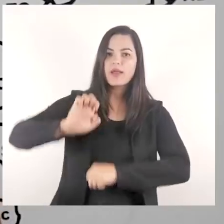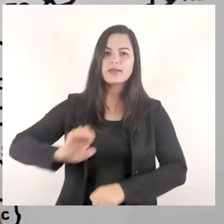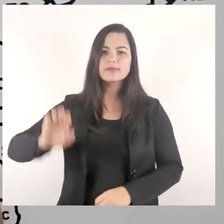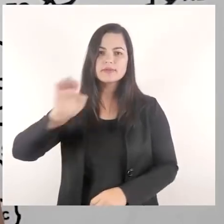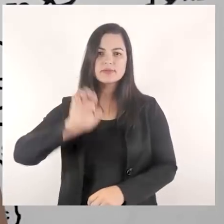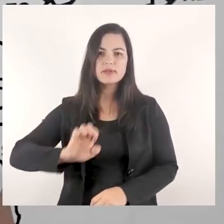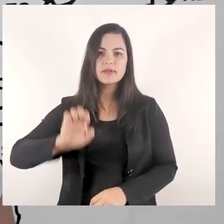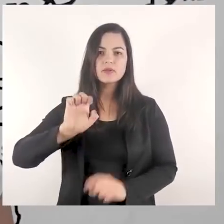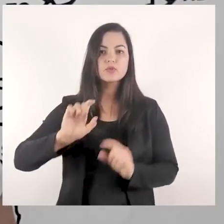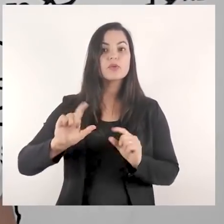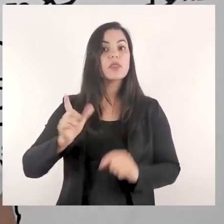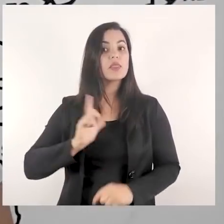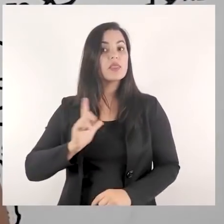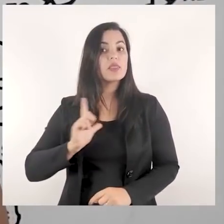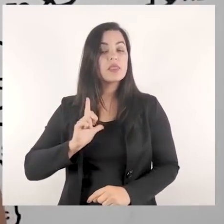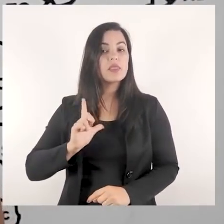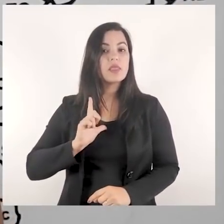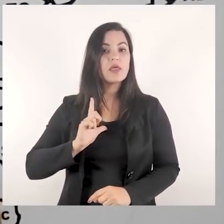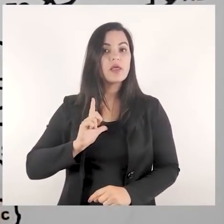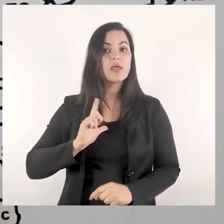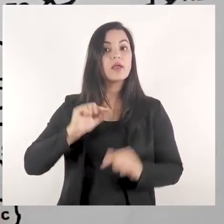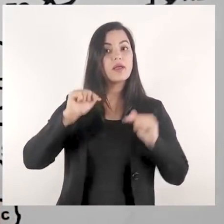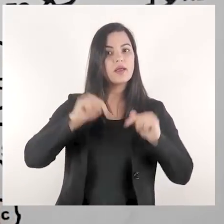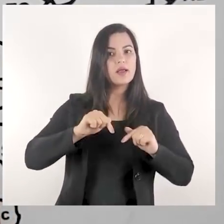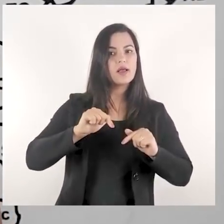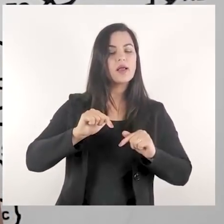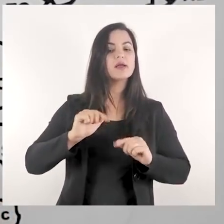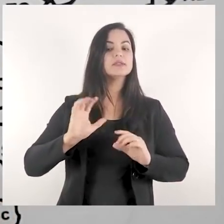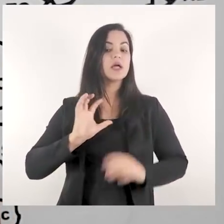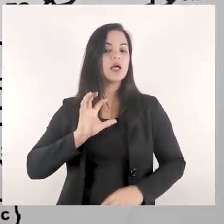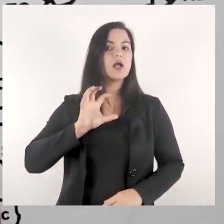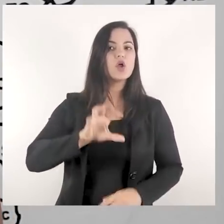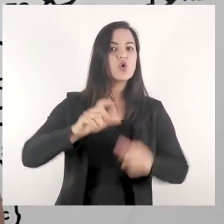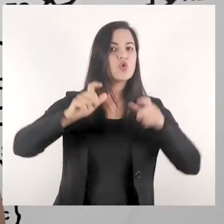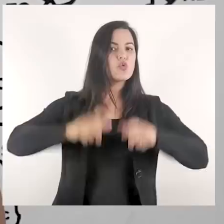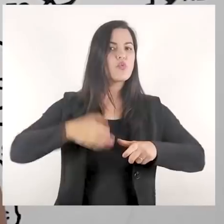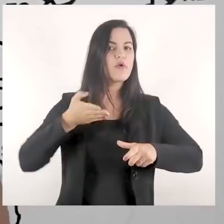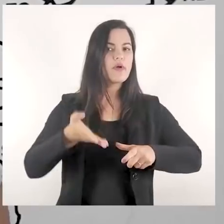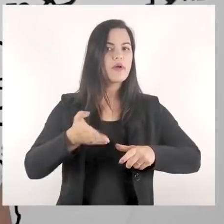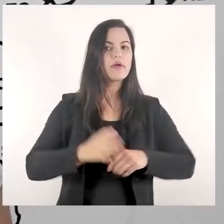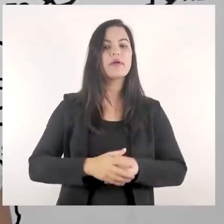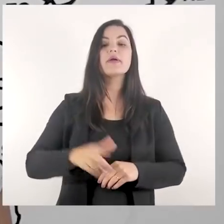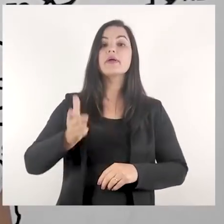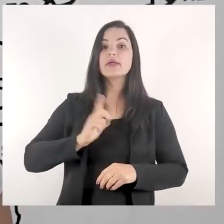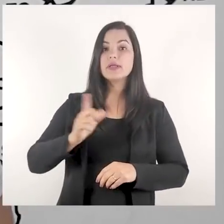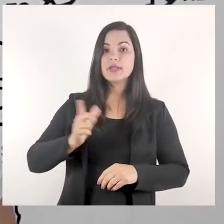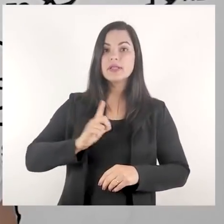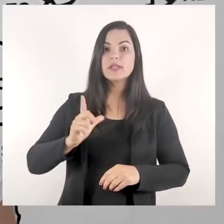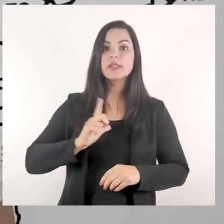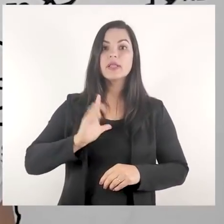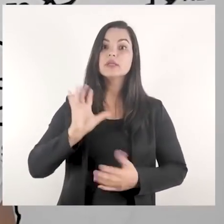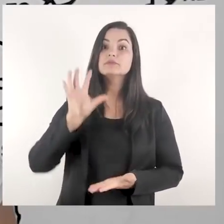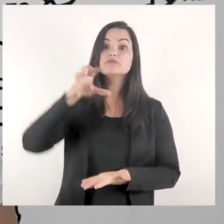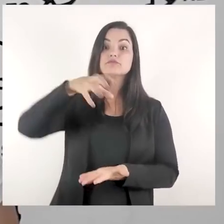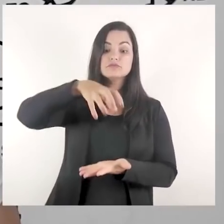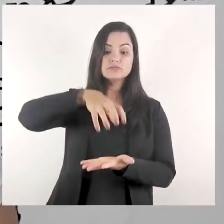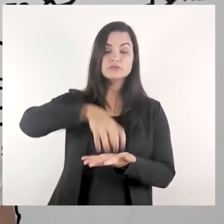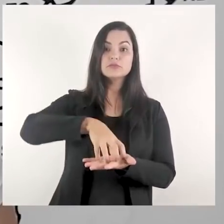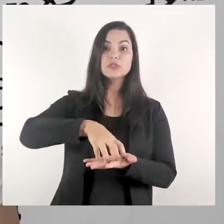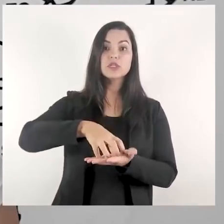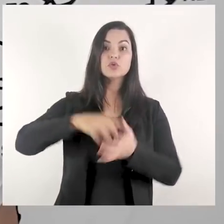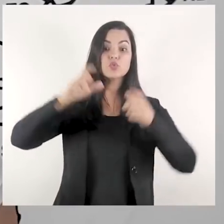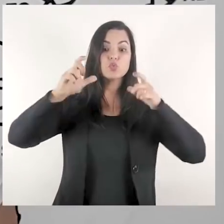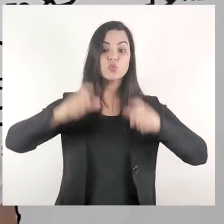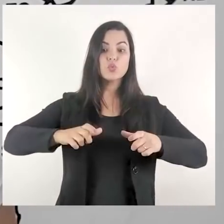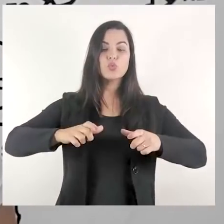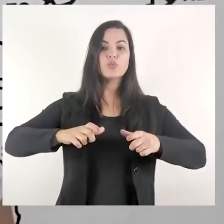estadual, né, nós temos nessa região, nesse local, a sede do governo